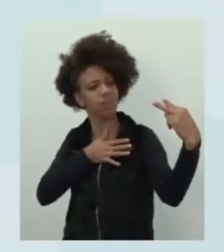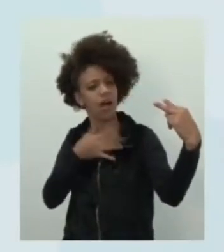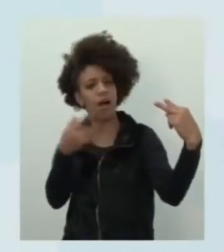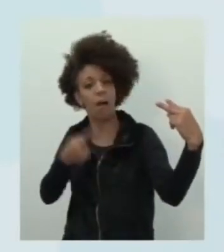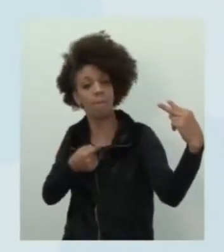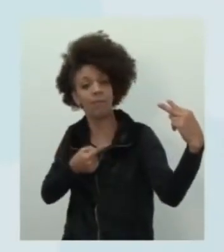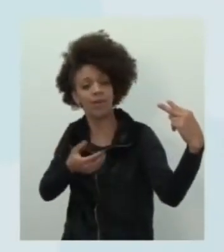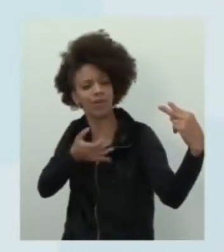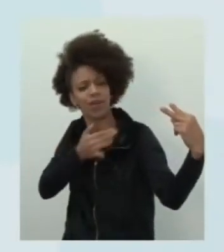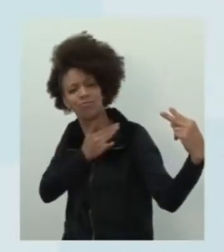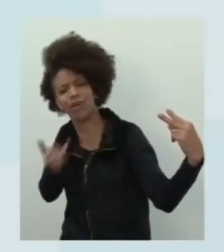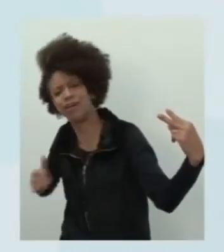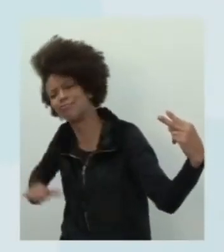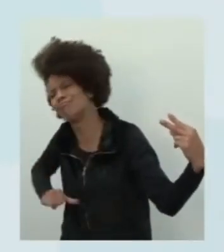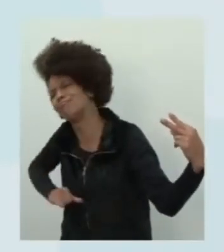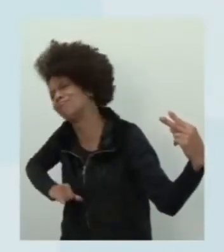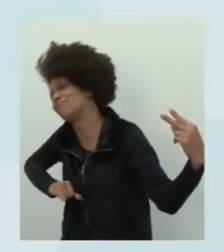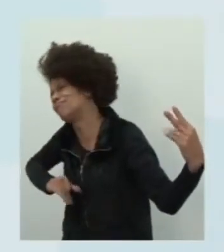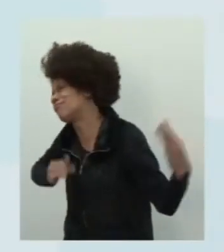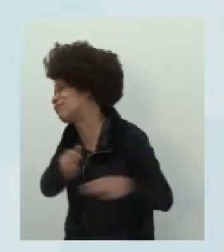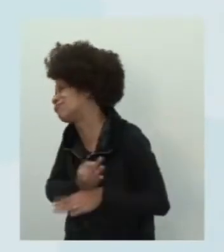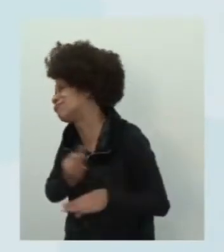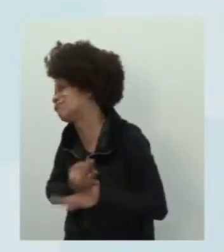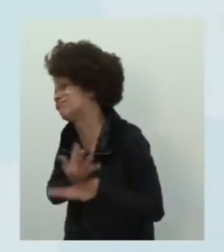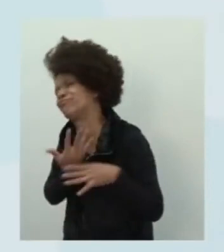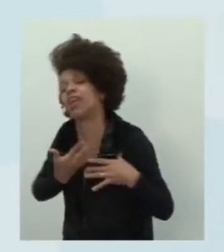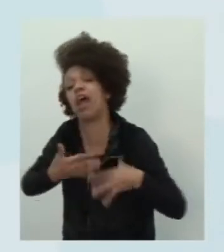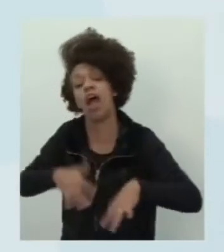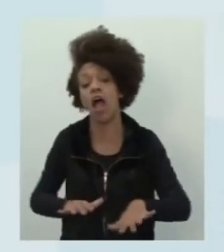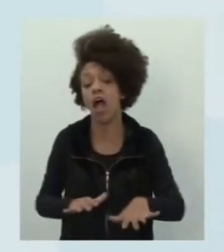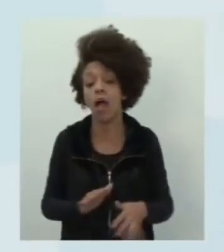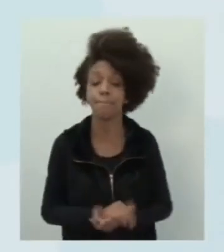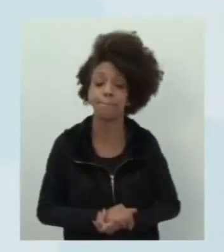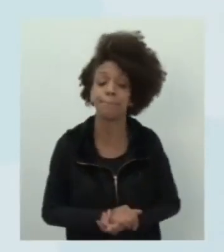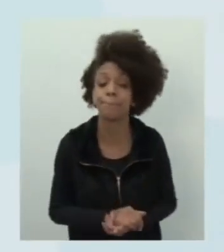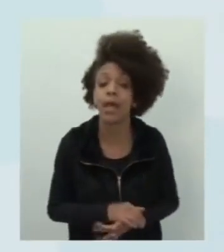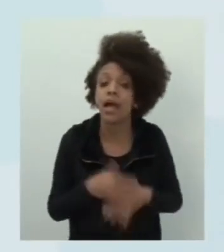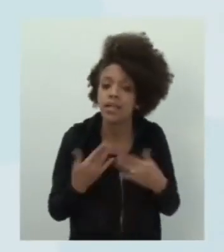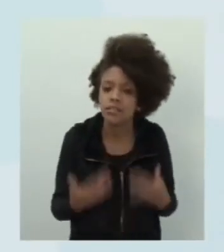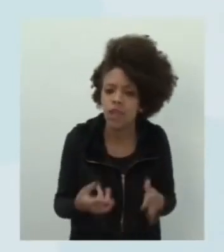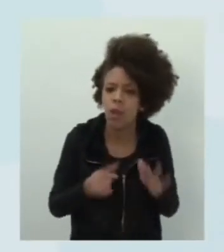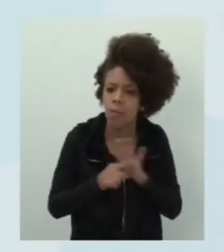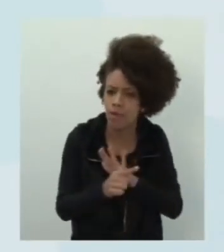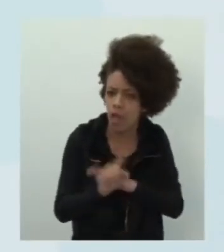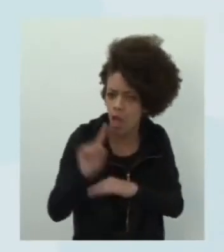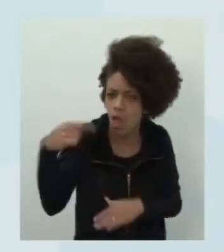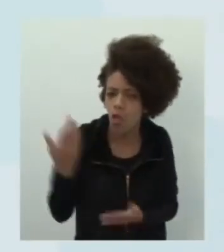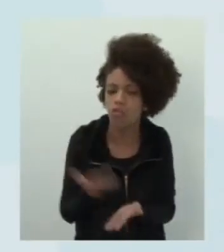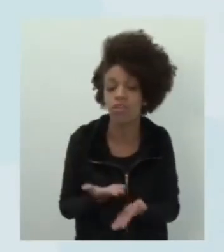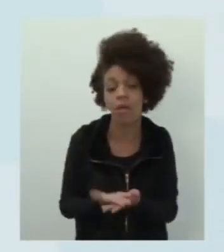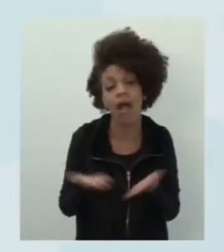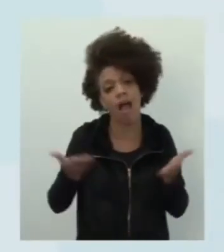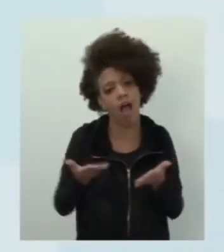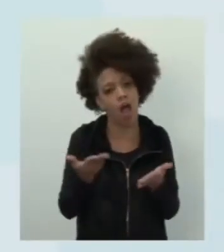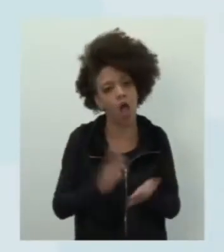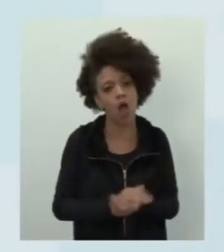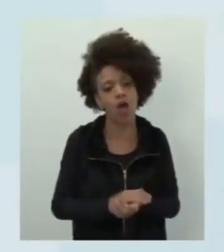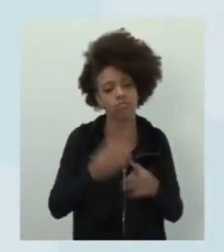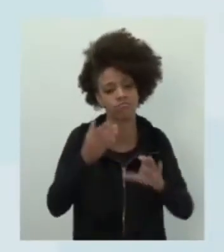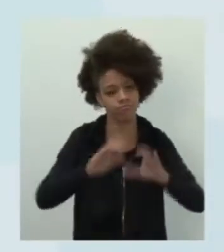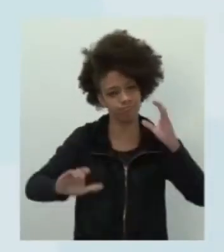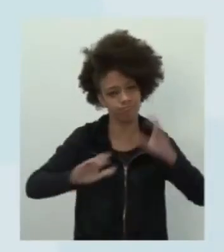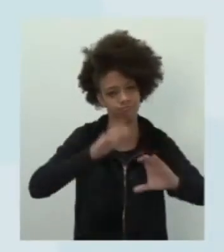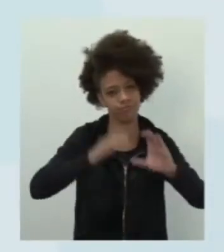morrer, esse sofrimento, essa vassalagem amorosa, né? Então, aprofundaremos isso em outras aulas, mas agora vamos para as cantigas